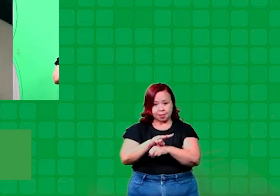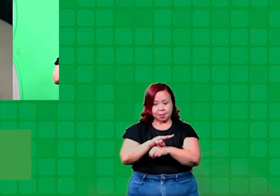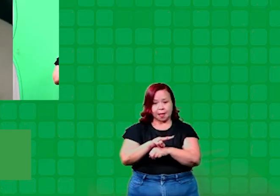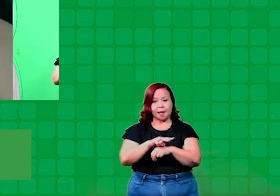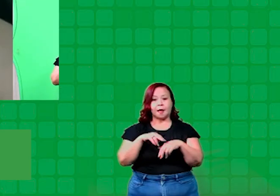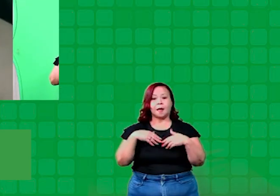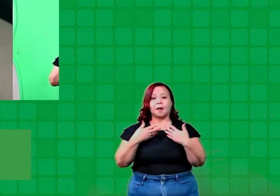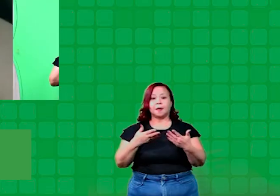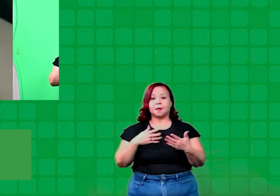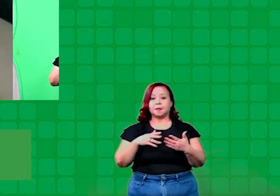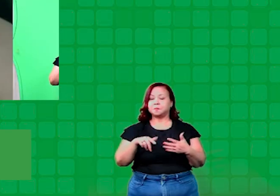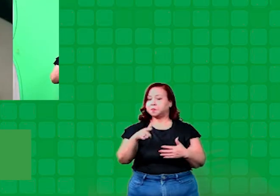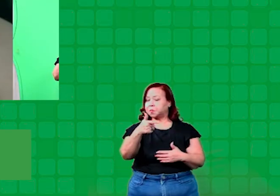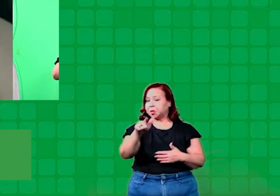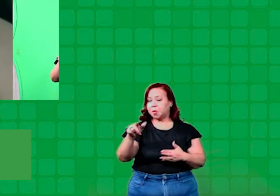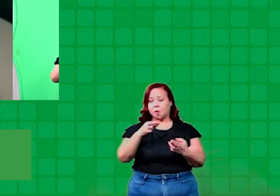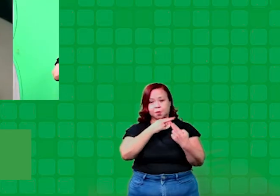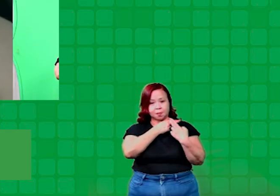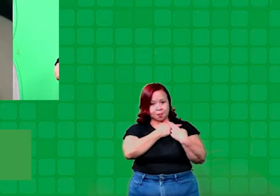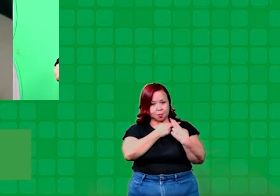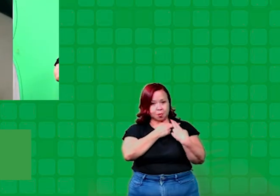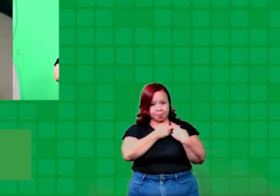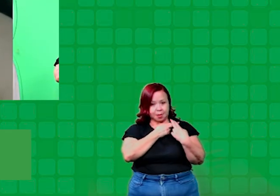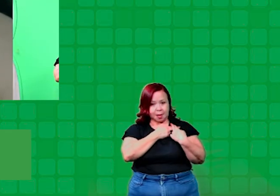e dentre outras responsabilidades.